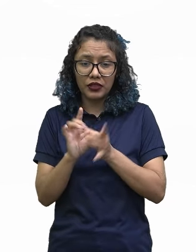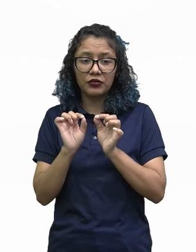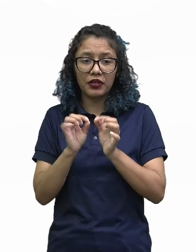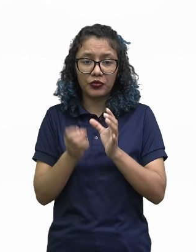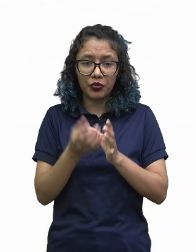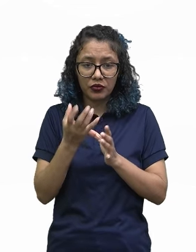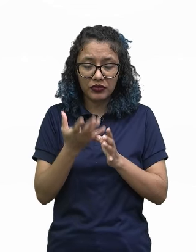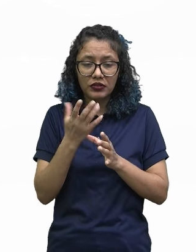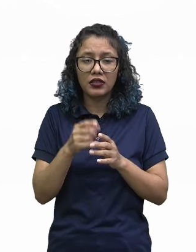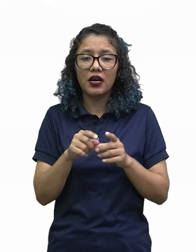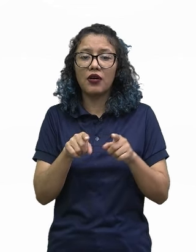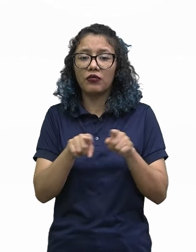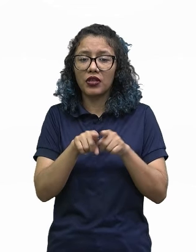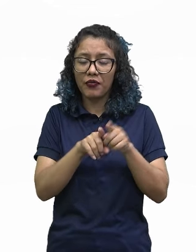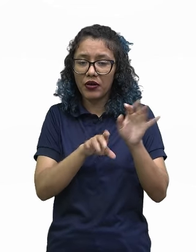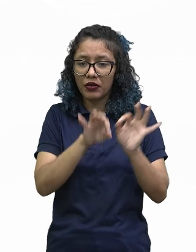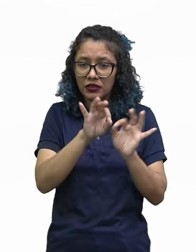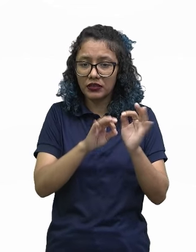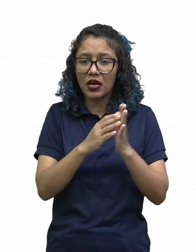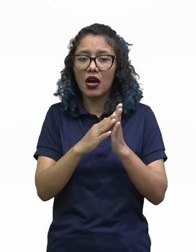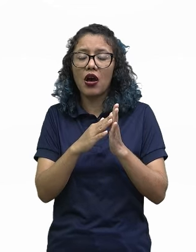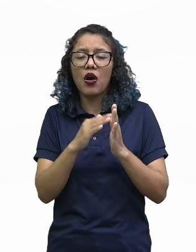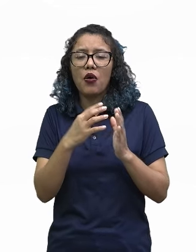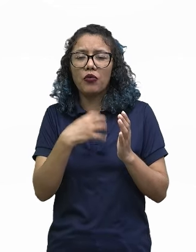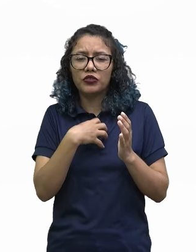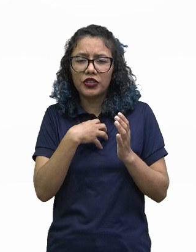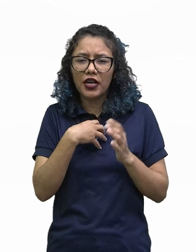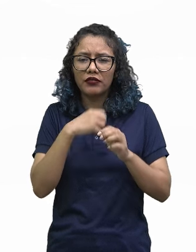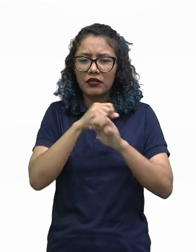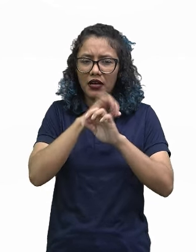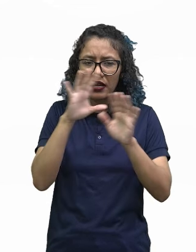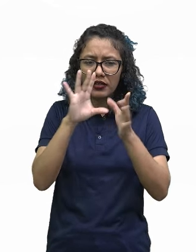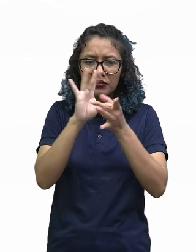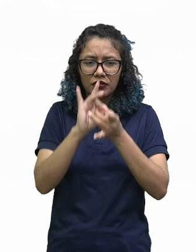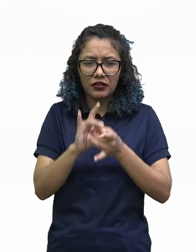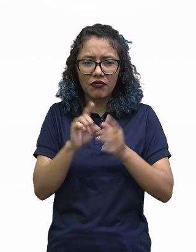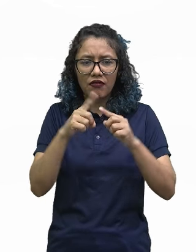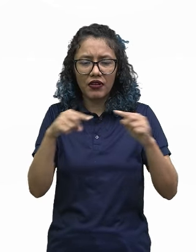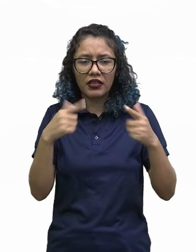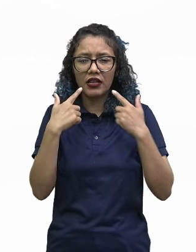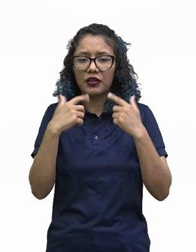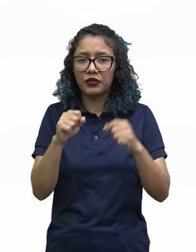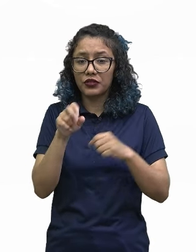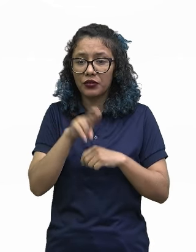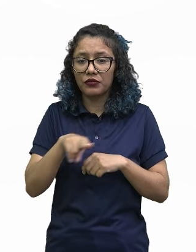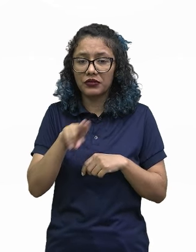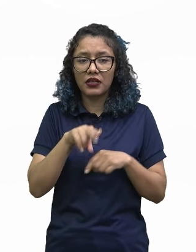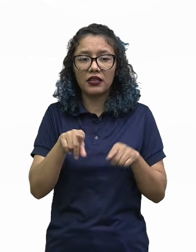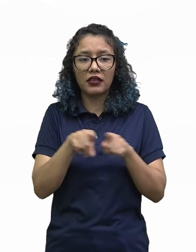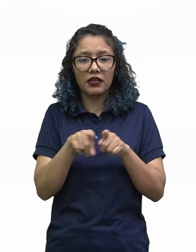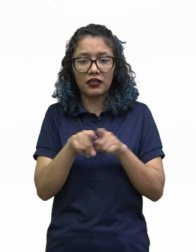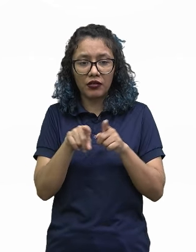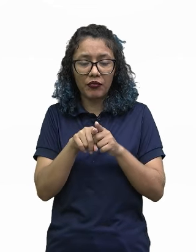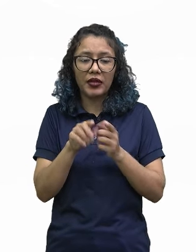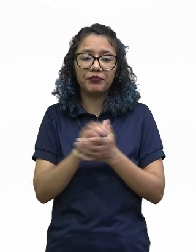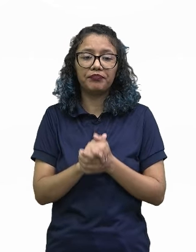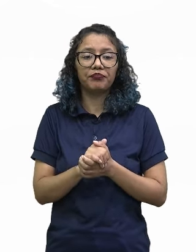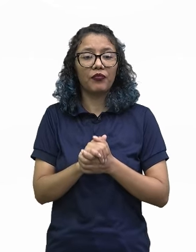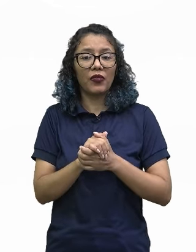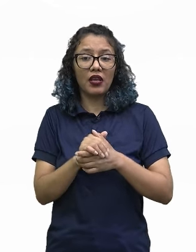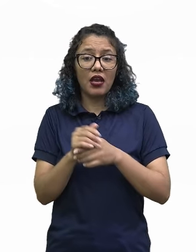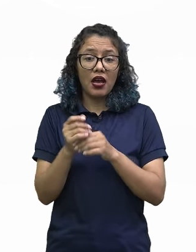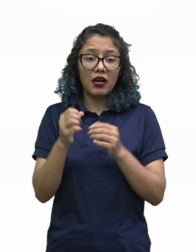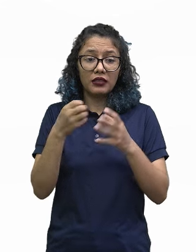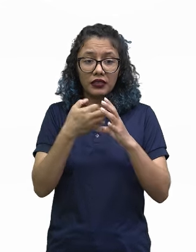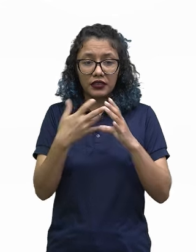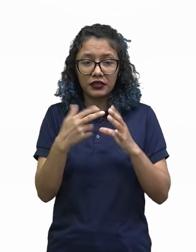de composição e o estilo, a clareza, a coesão, a variedade linguística empregada, os elementos relacionados à fala